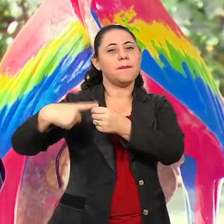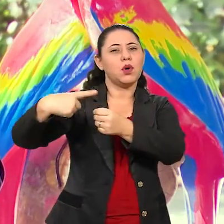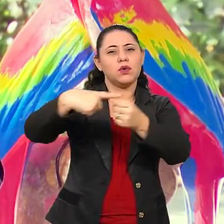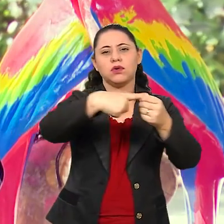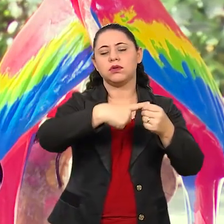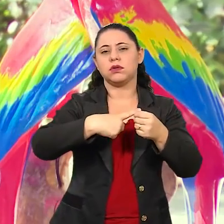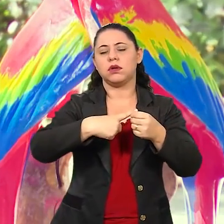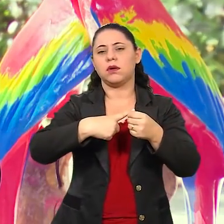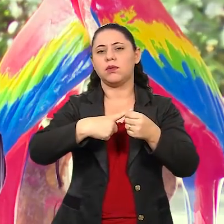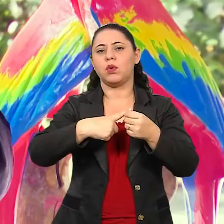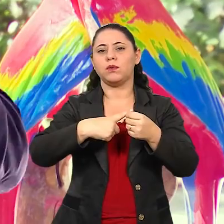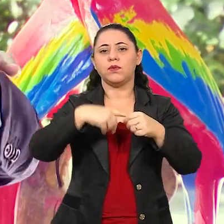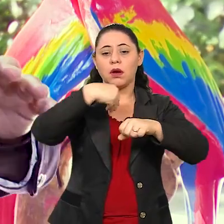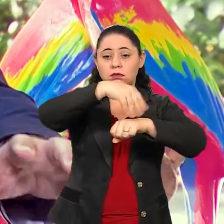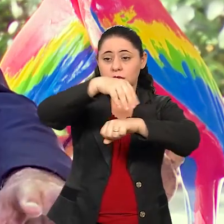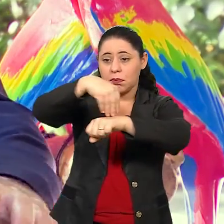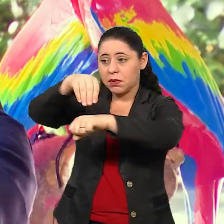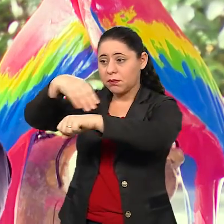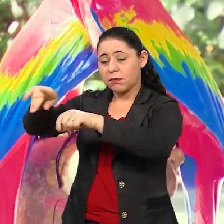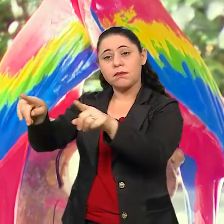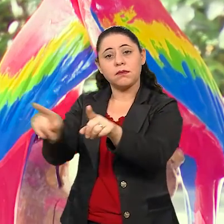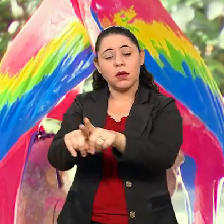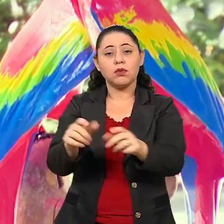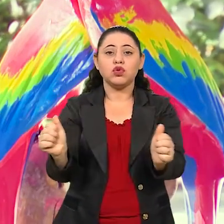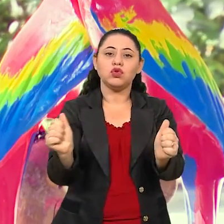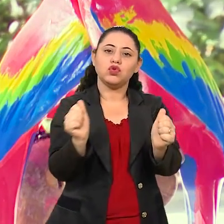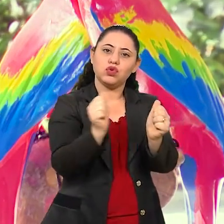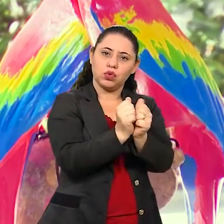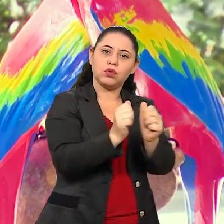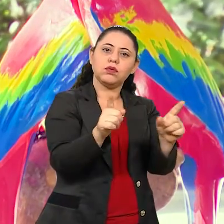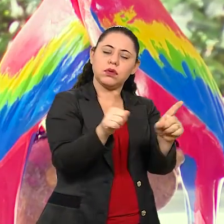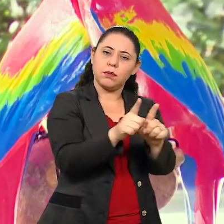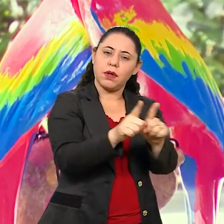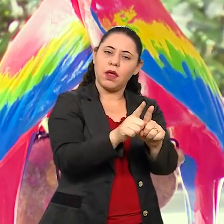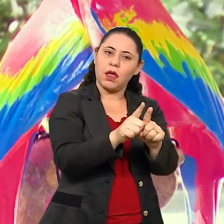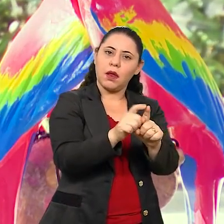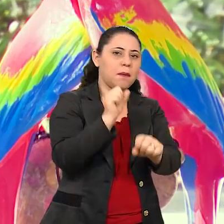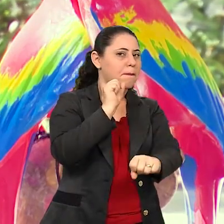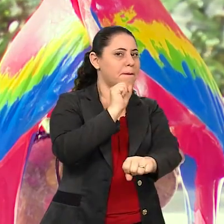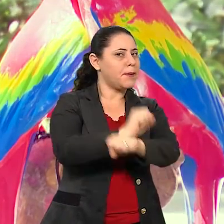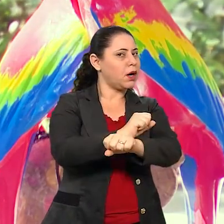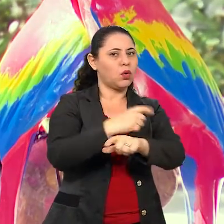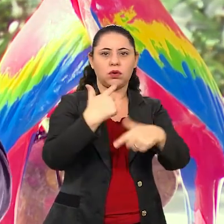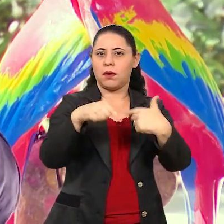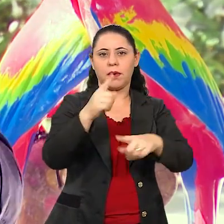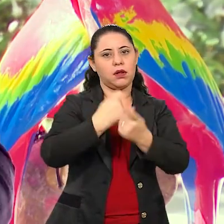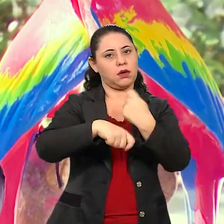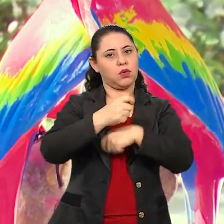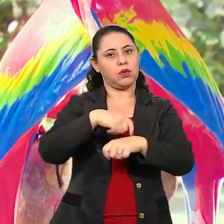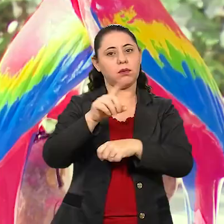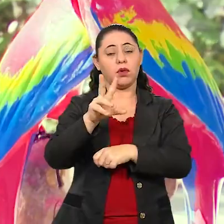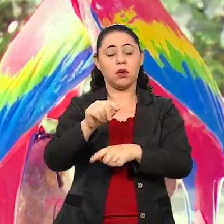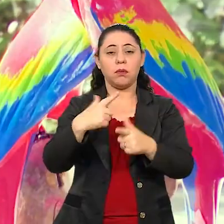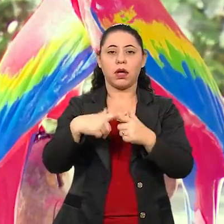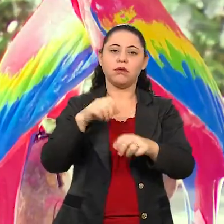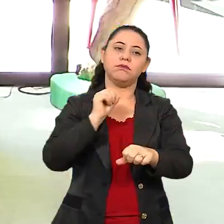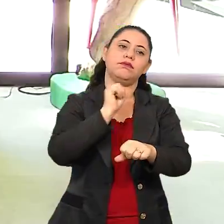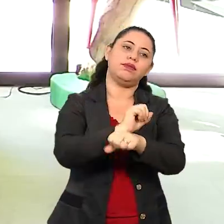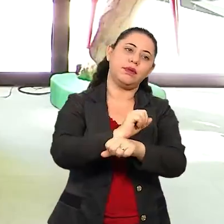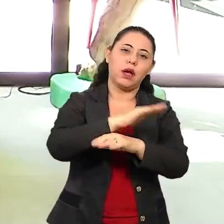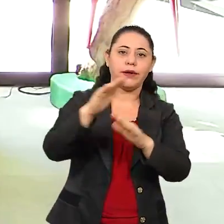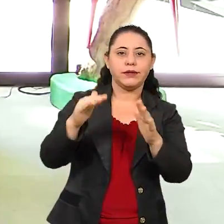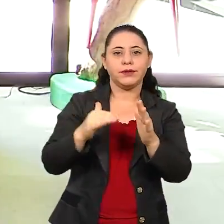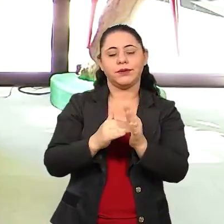os municípios Distribuição e junto com isso é não paralisar atividades econômicas